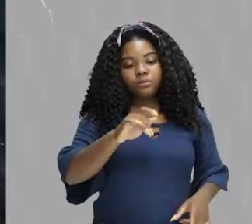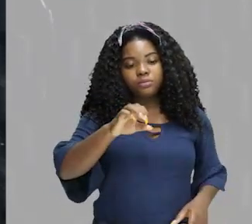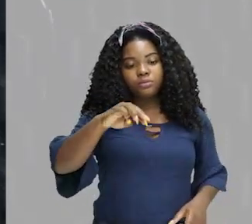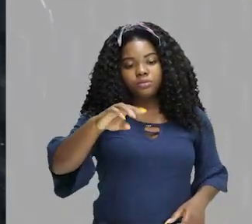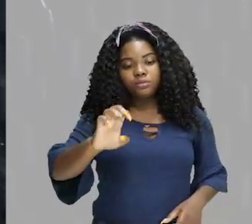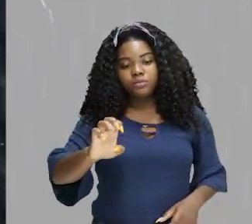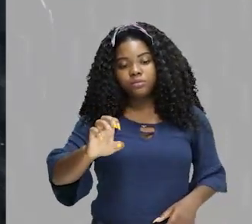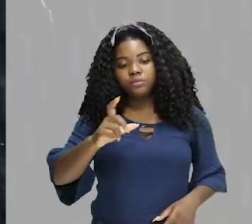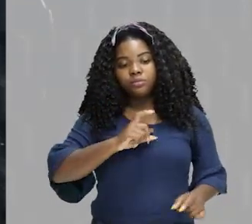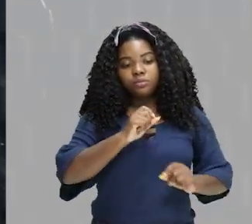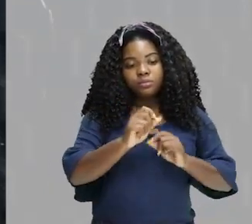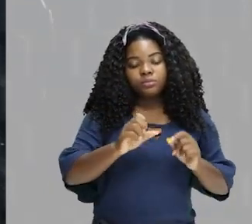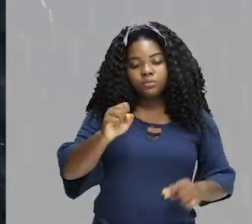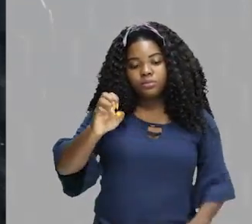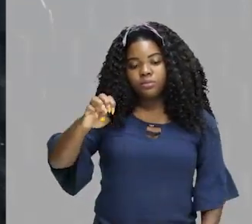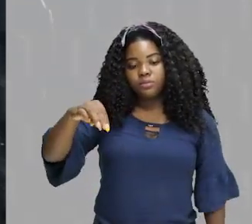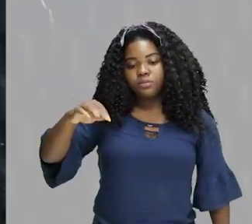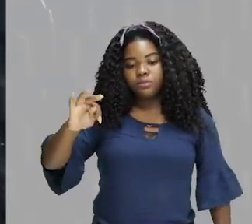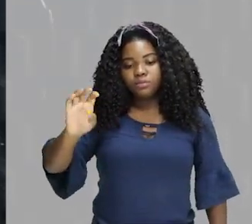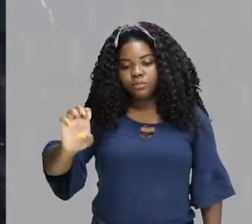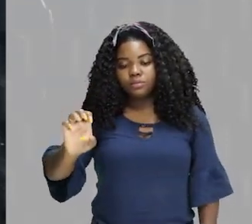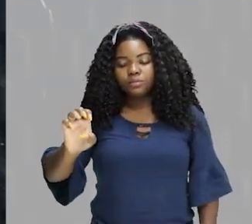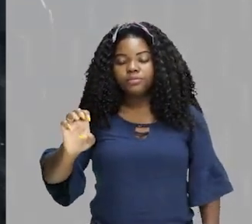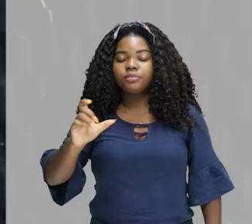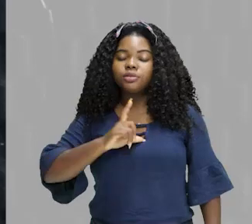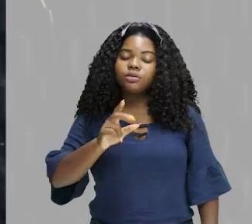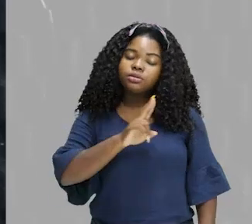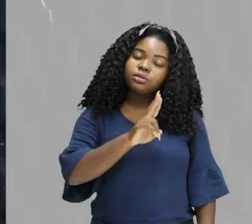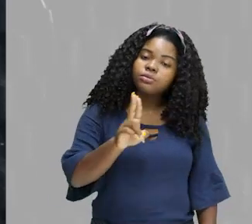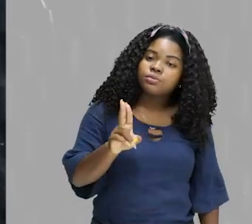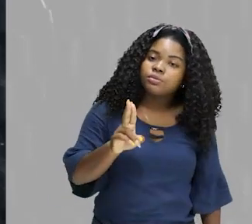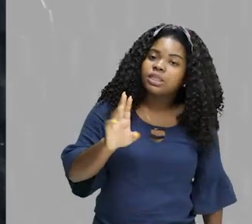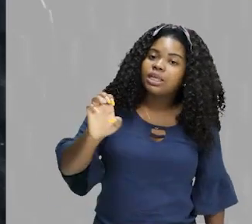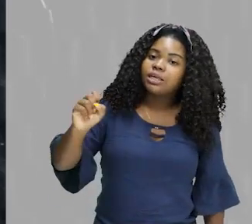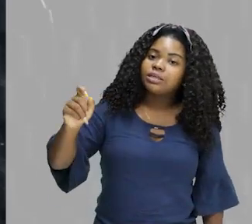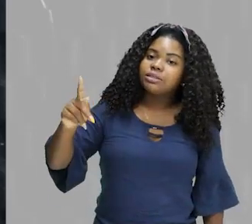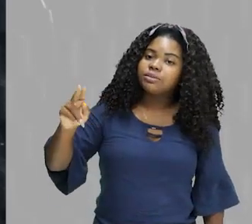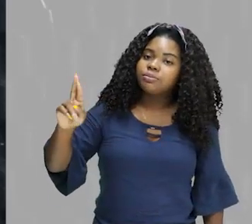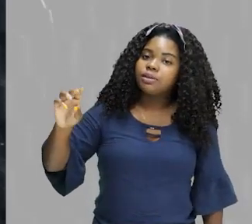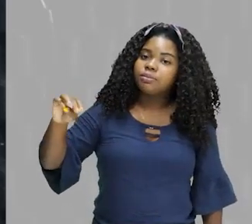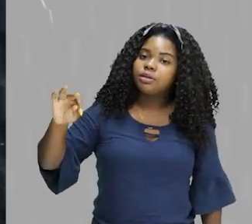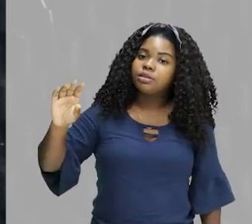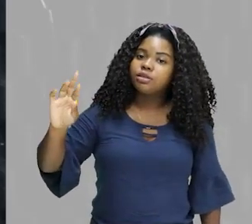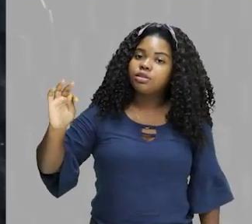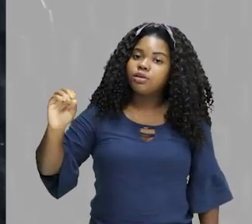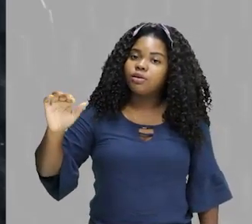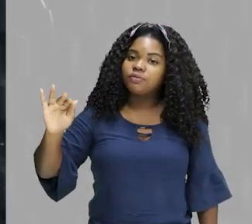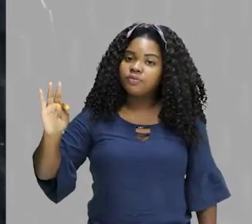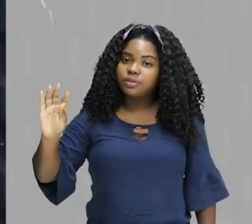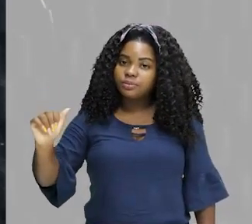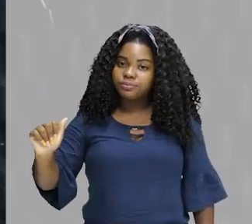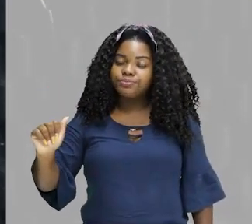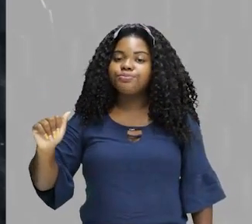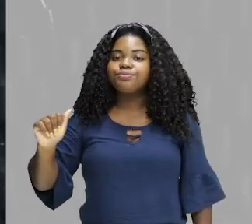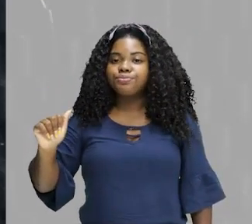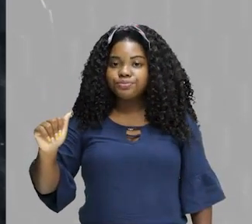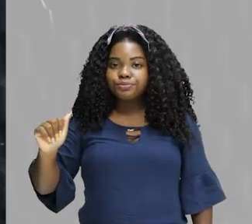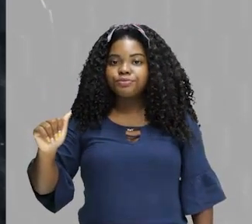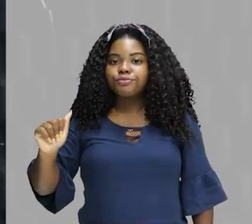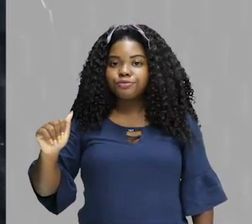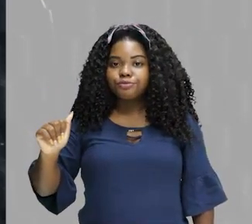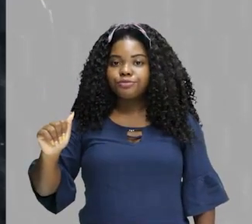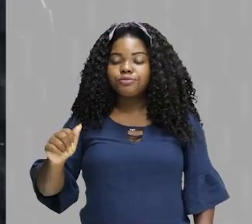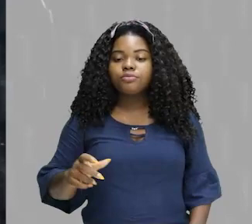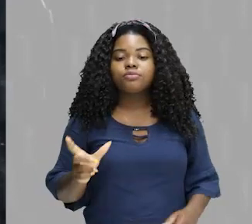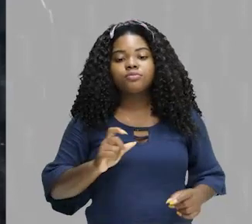a presença de sementes, que faz com que elas tenham esse nome, ó, espermatófita. Espermatófita é justamente